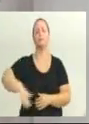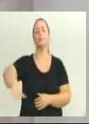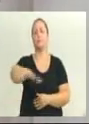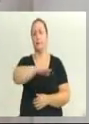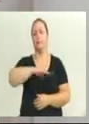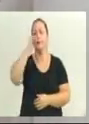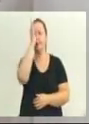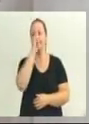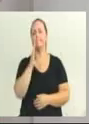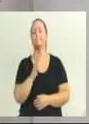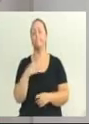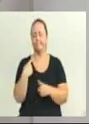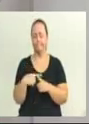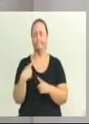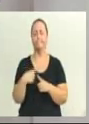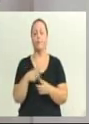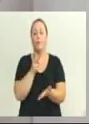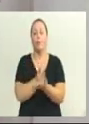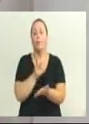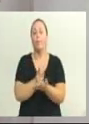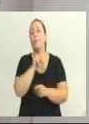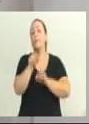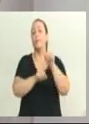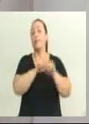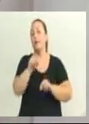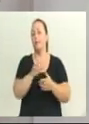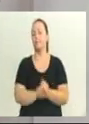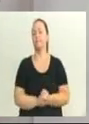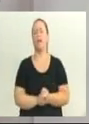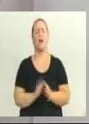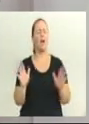continua no seu íntimo, Neves, crente